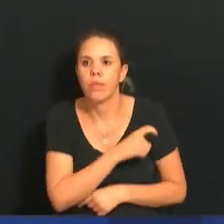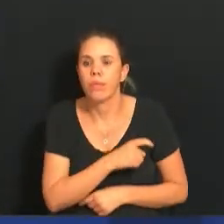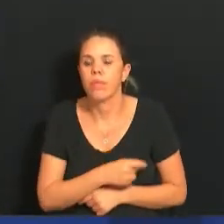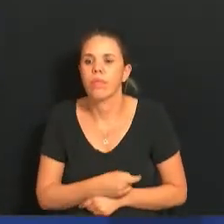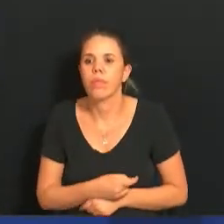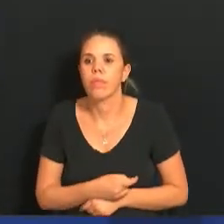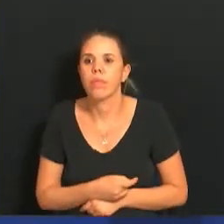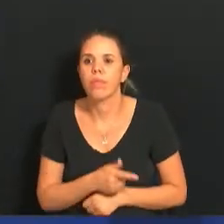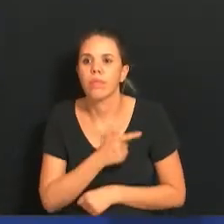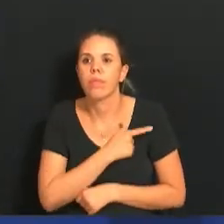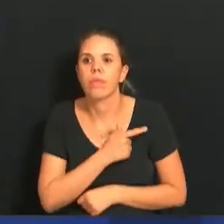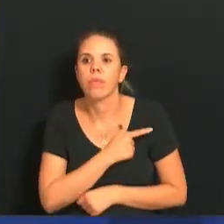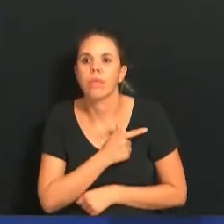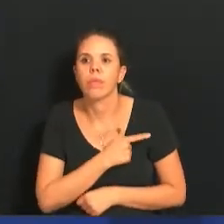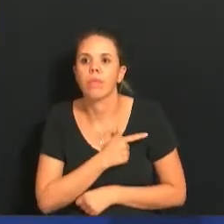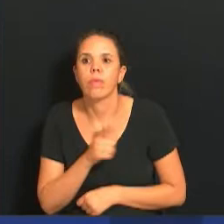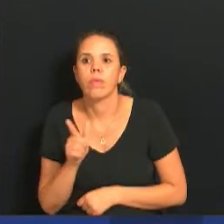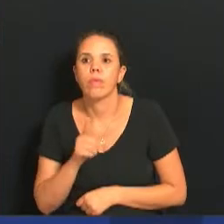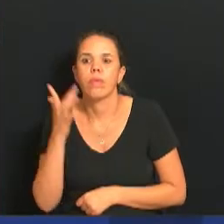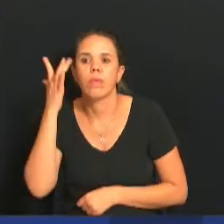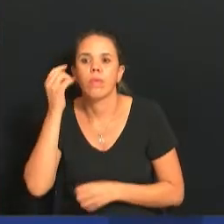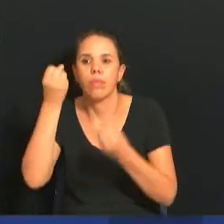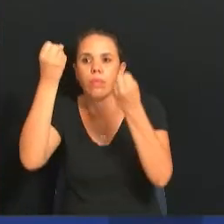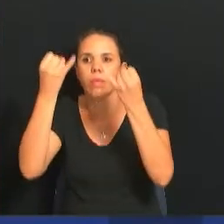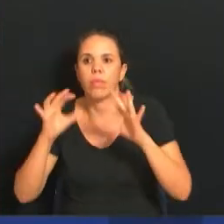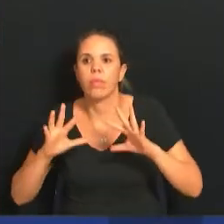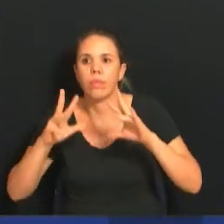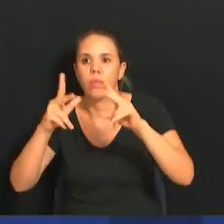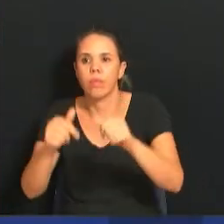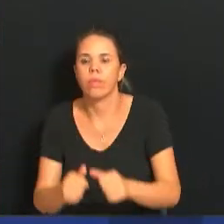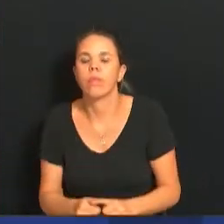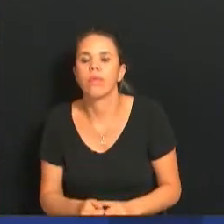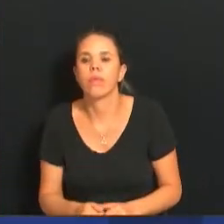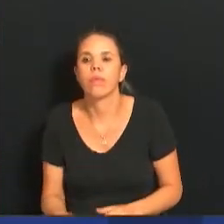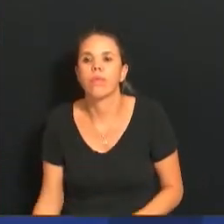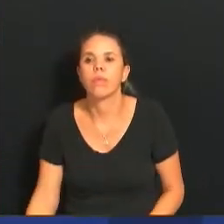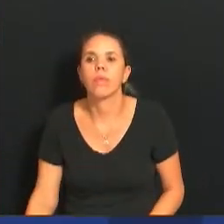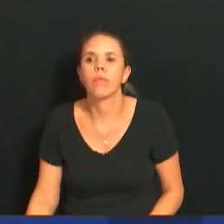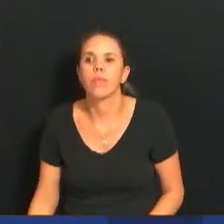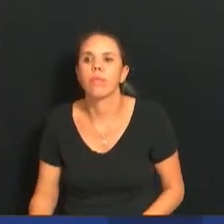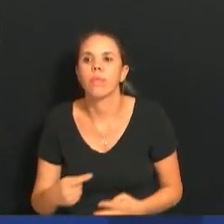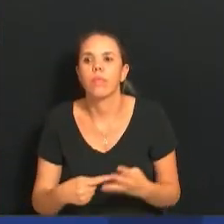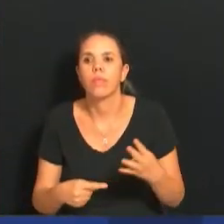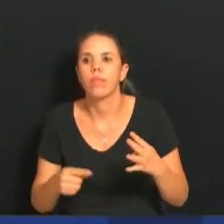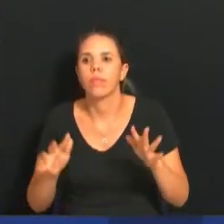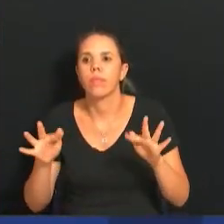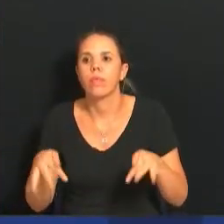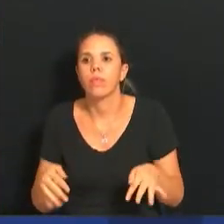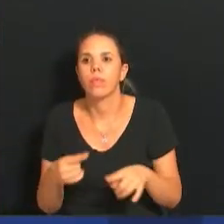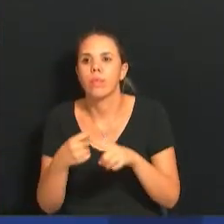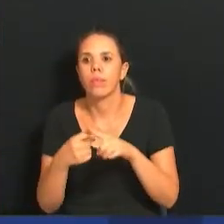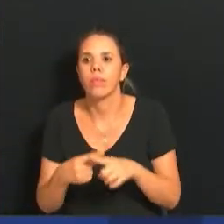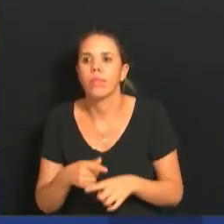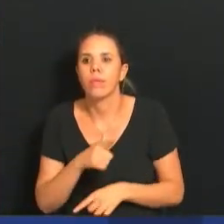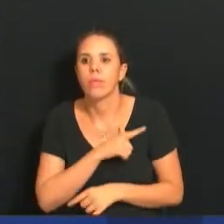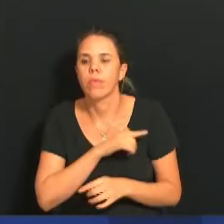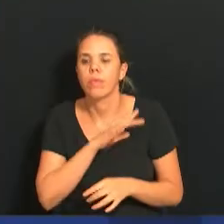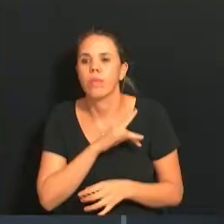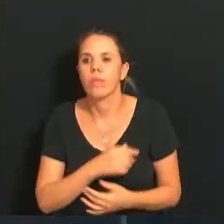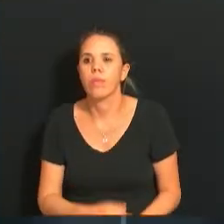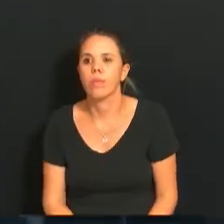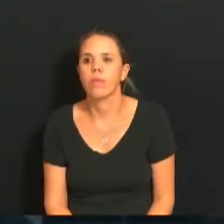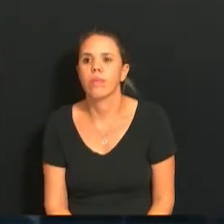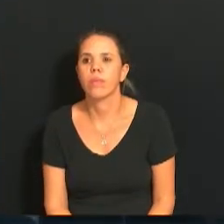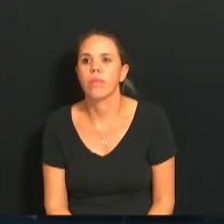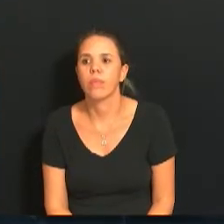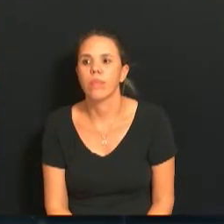para o Guarani e claro que amanhã a gente conta toda essa história das quartas de final entre o Bugre e o Corinthians.